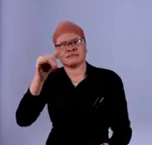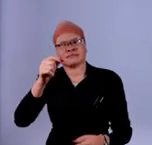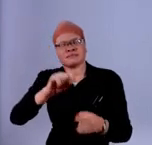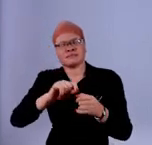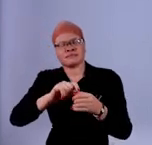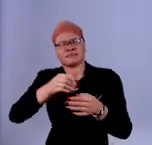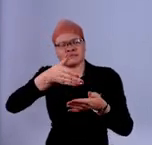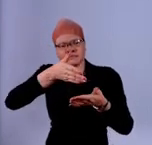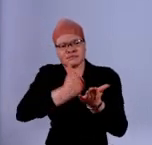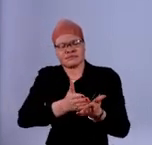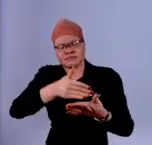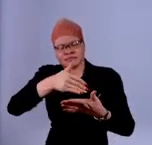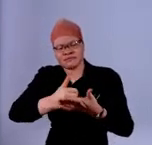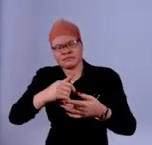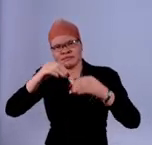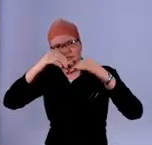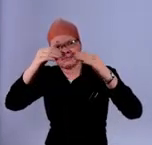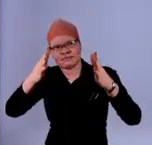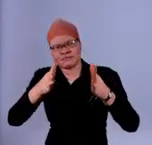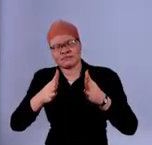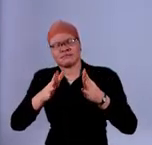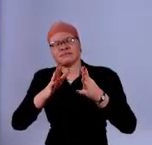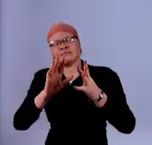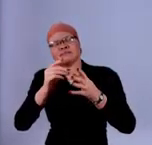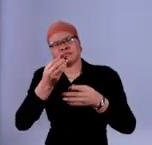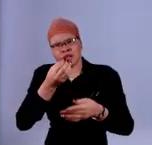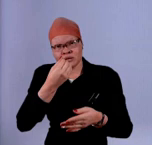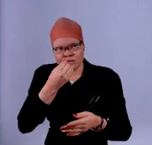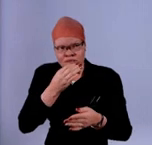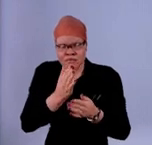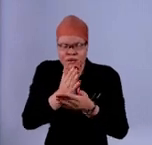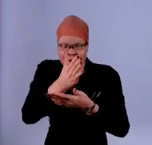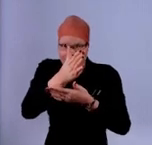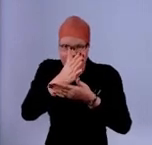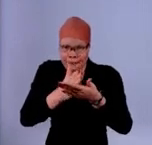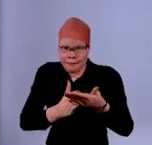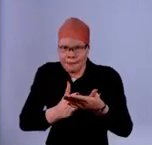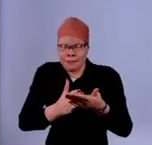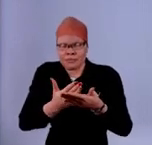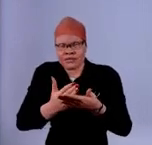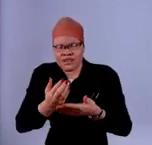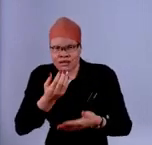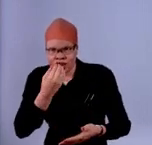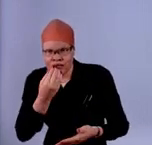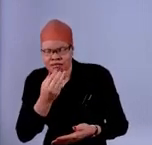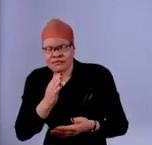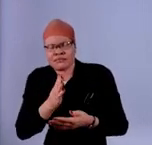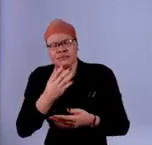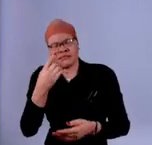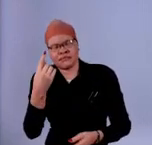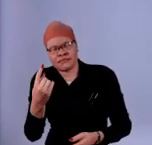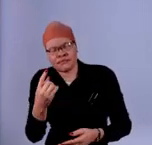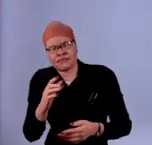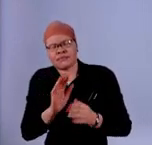retangular dividiu em duas partes e consumiu uma parte que parte do bolo